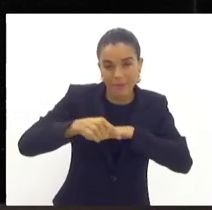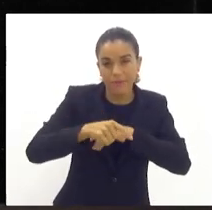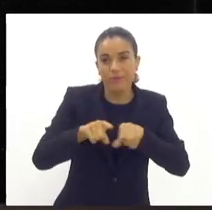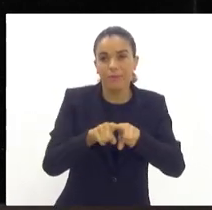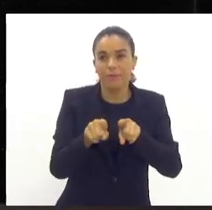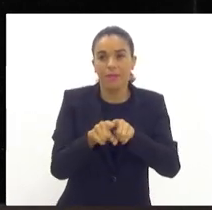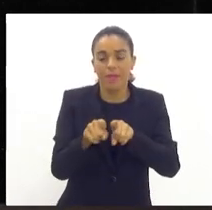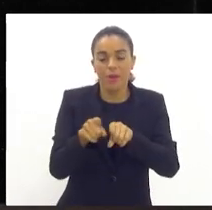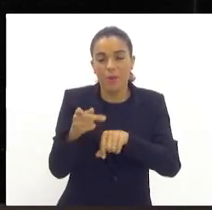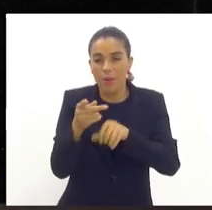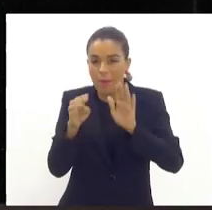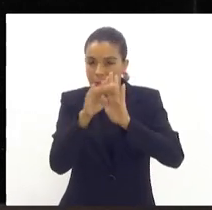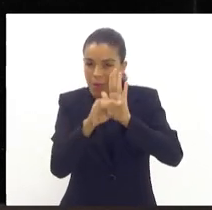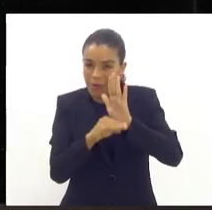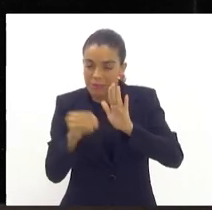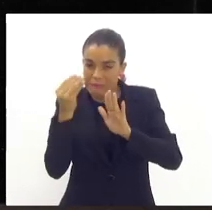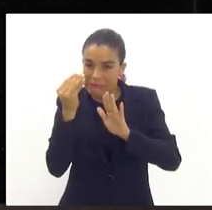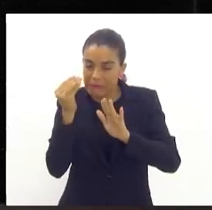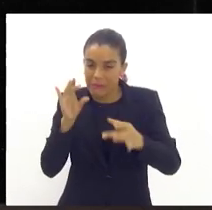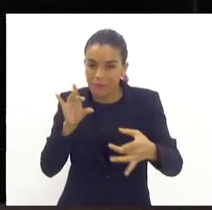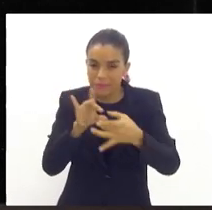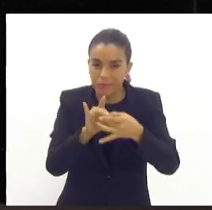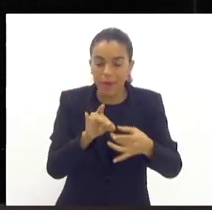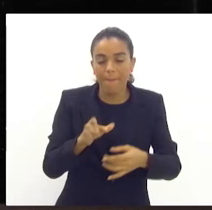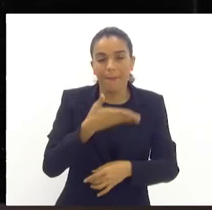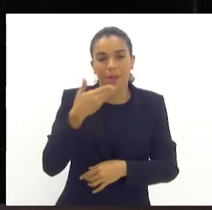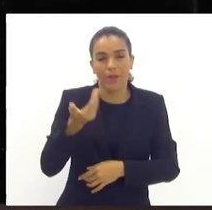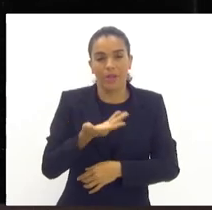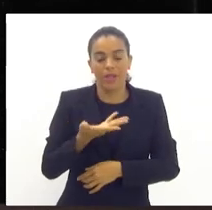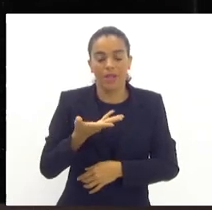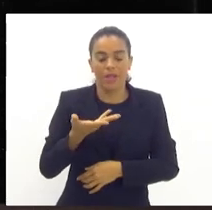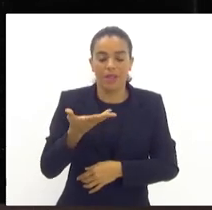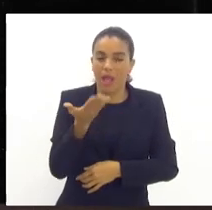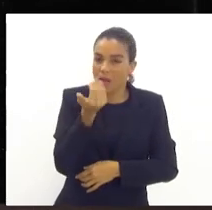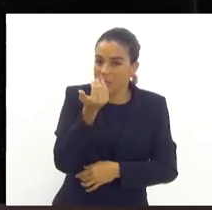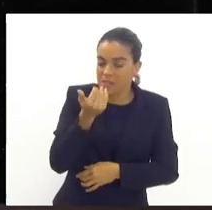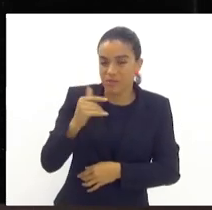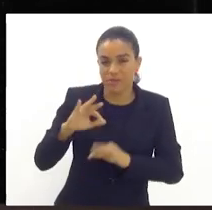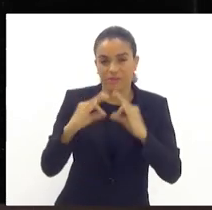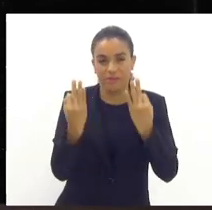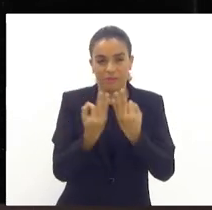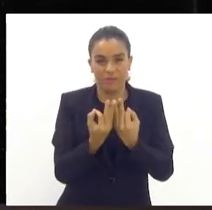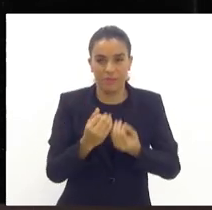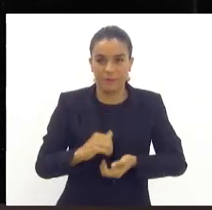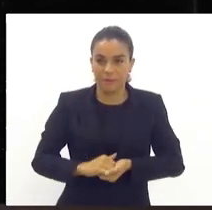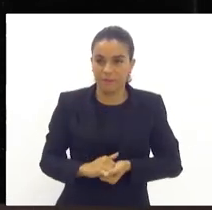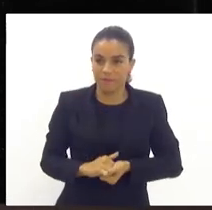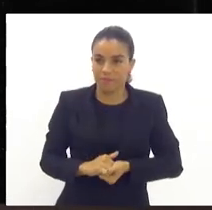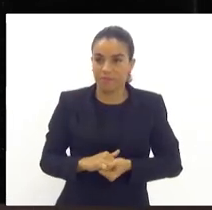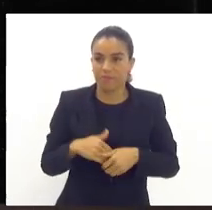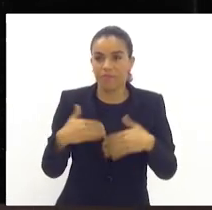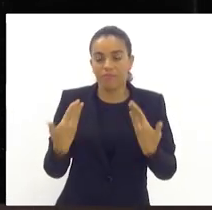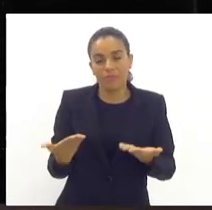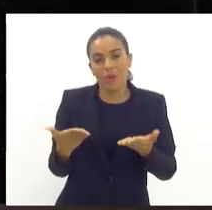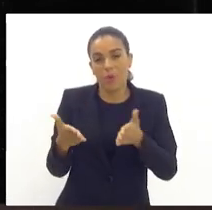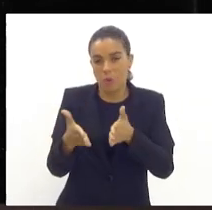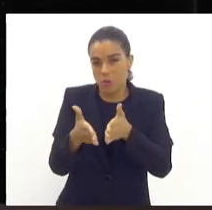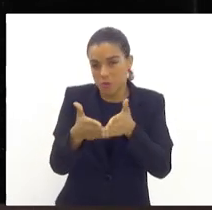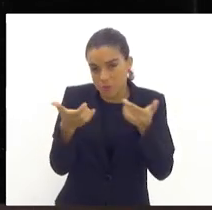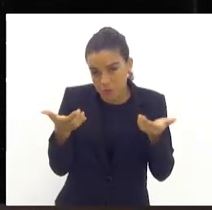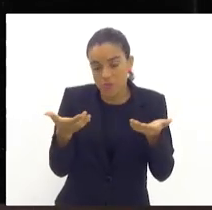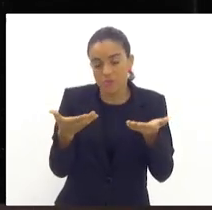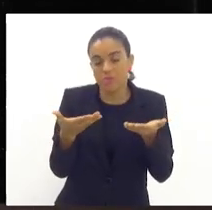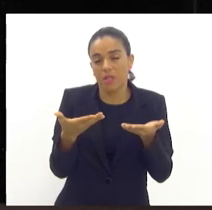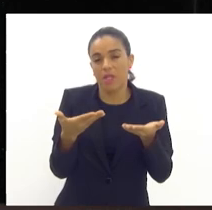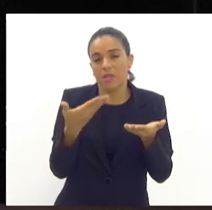o programa buscará também alcançar a melhoria na alimentação das famílias como um dos principais ganhos. Então, eu solicitei a